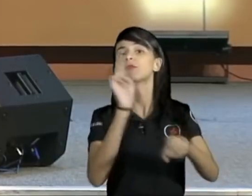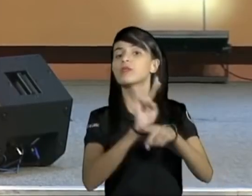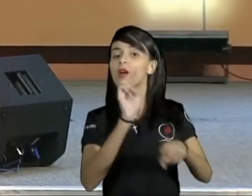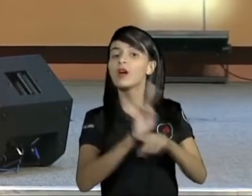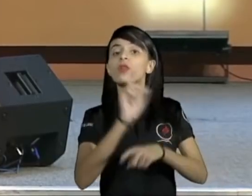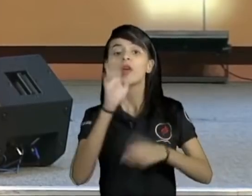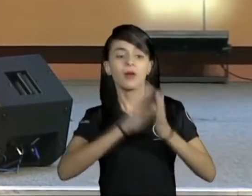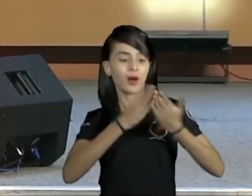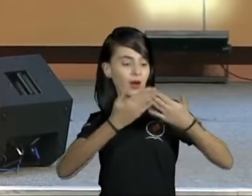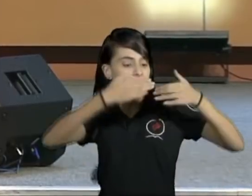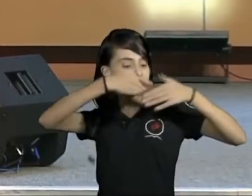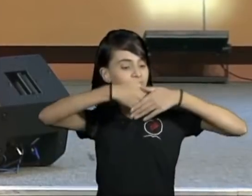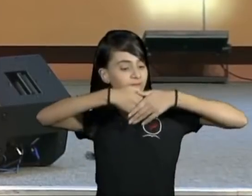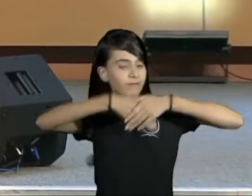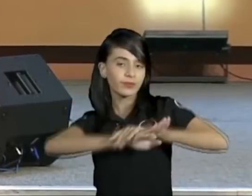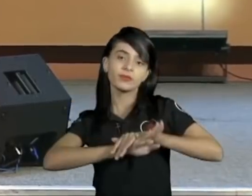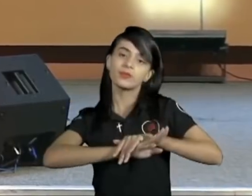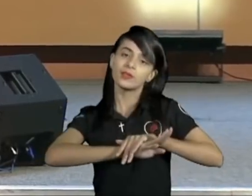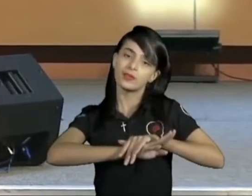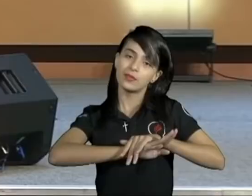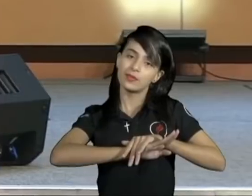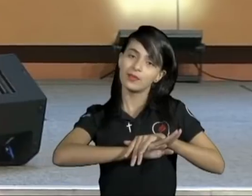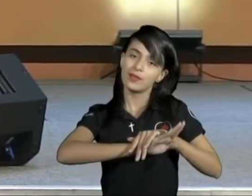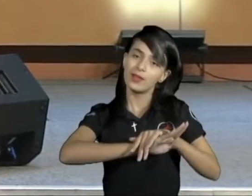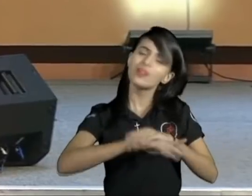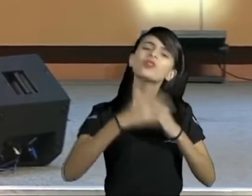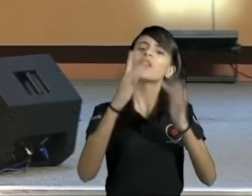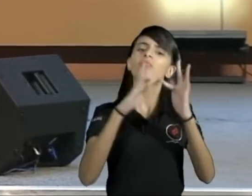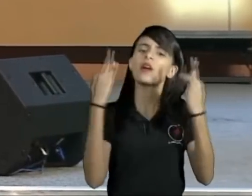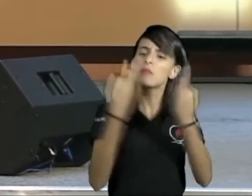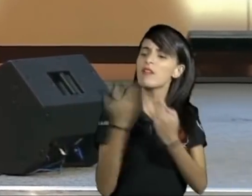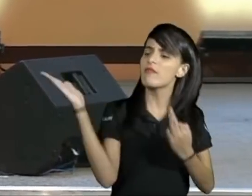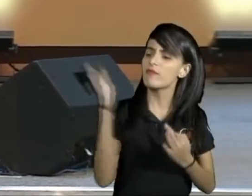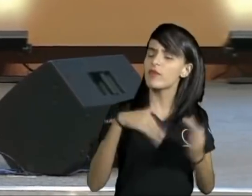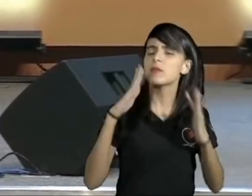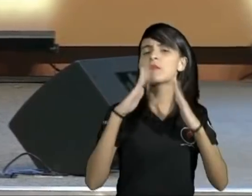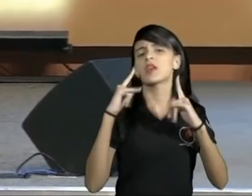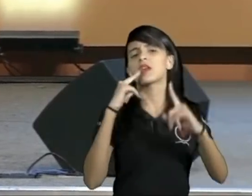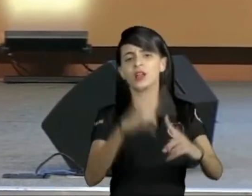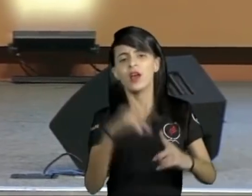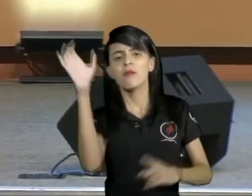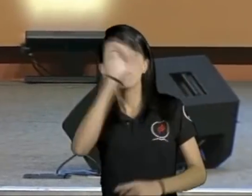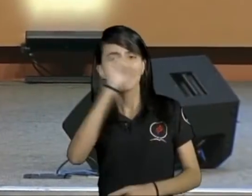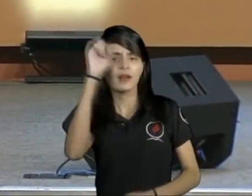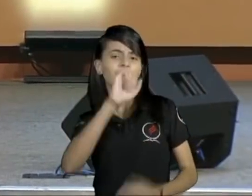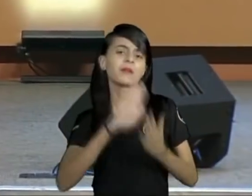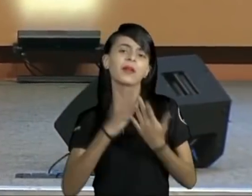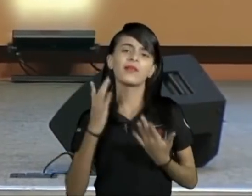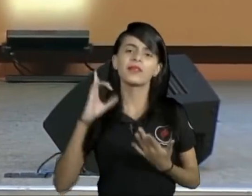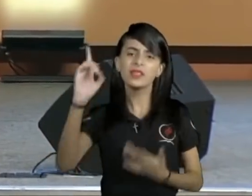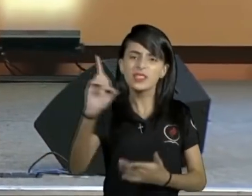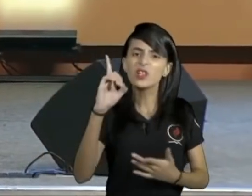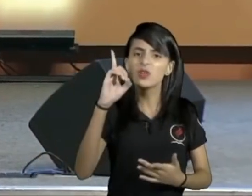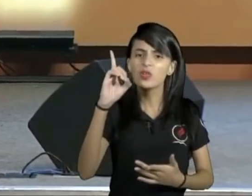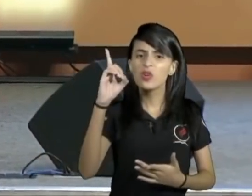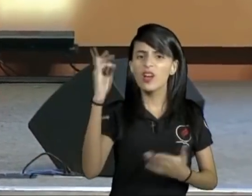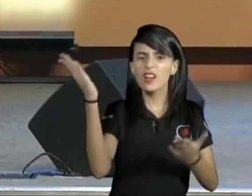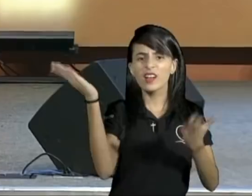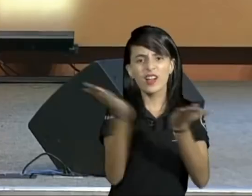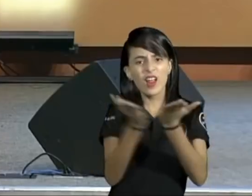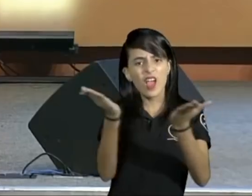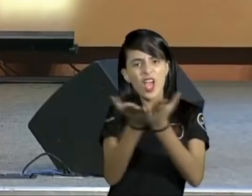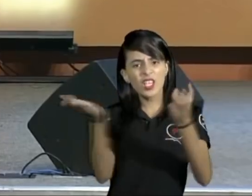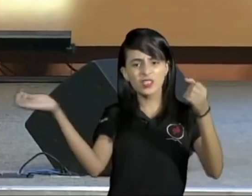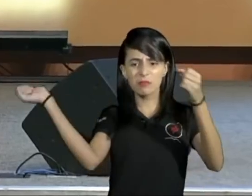palavra me a Tua Palavra no meu coração para que a tua família para igreja venha aprender a palavra de Deus crentes rádios